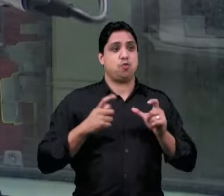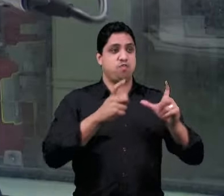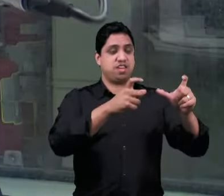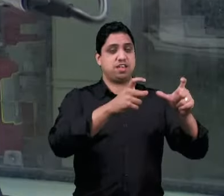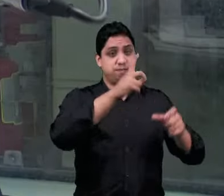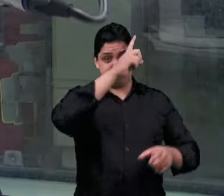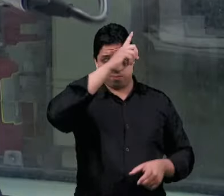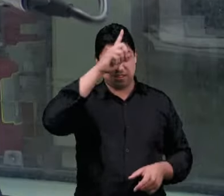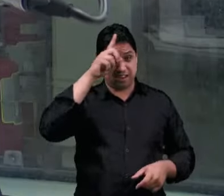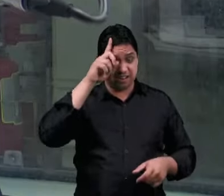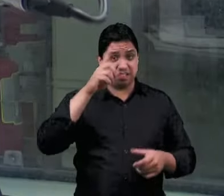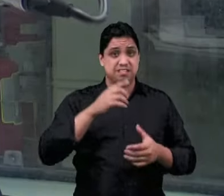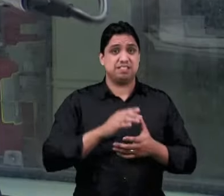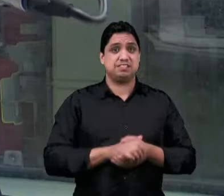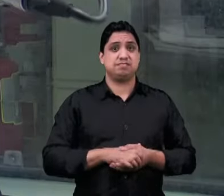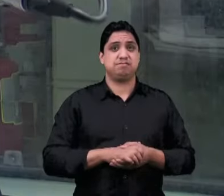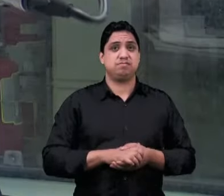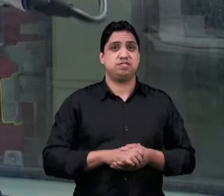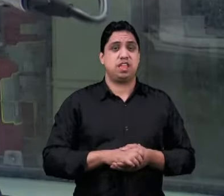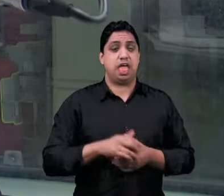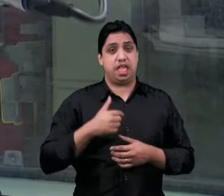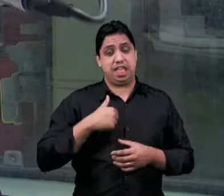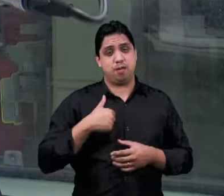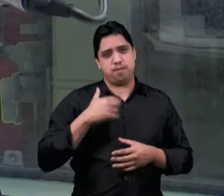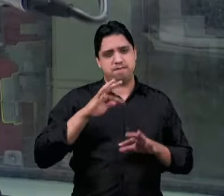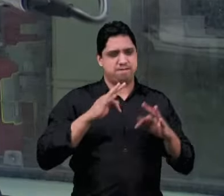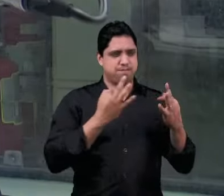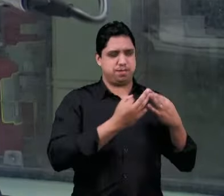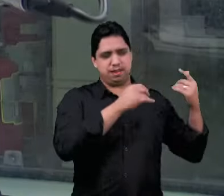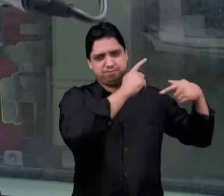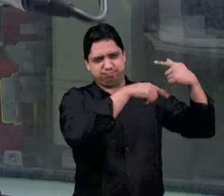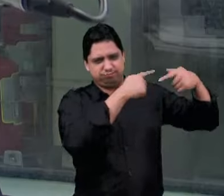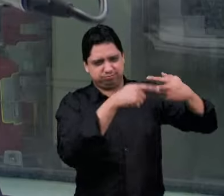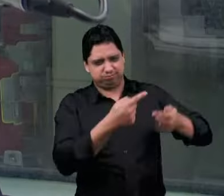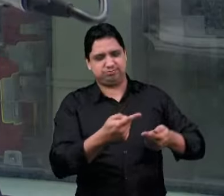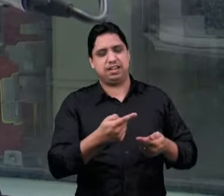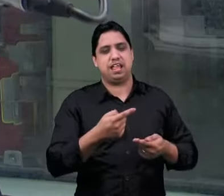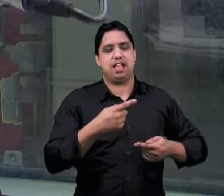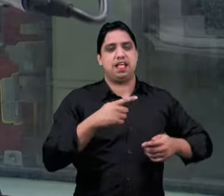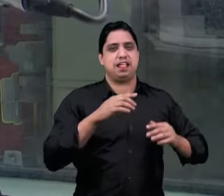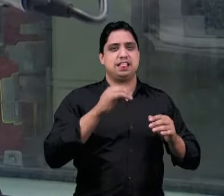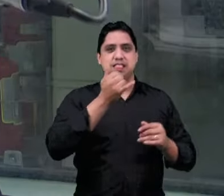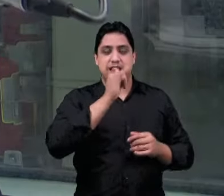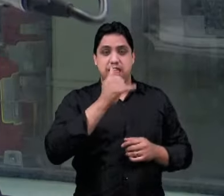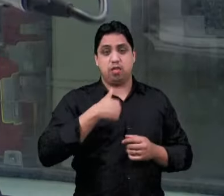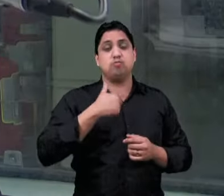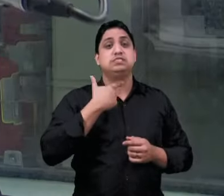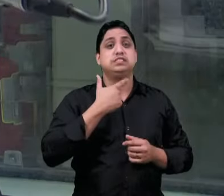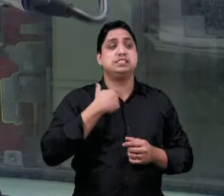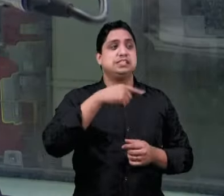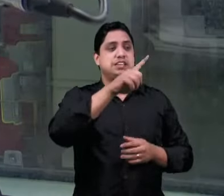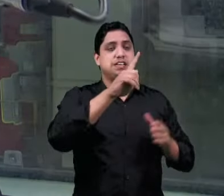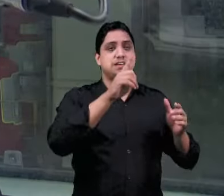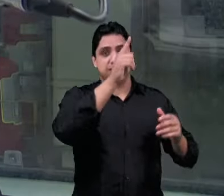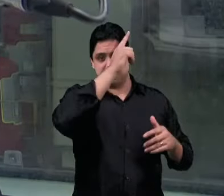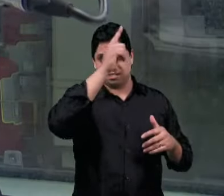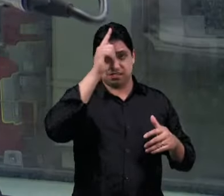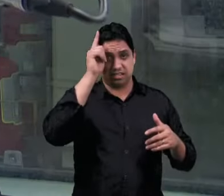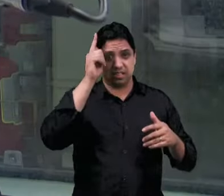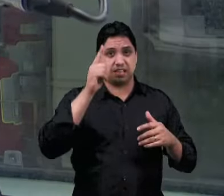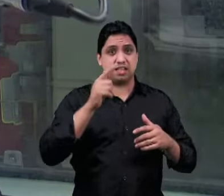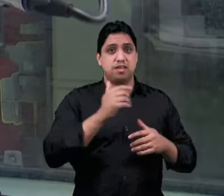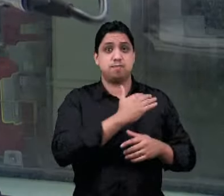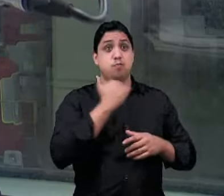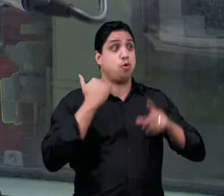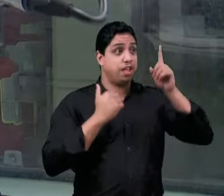Milão. Como eu sou descendente de italianos, eu tinha um desejo muito grande de ir para a Itália e morrer